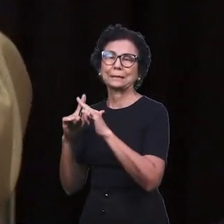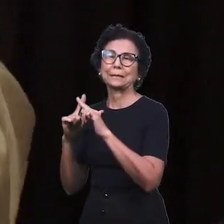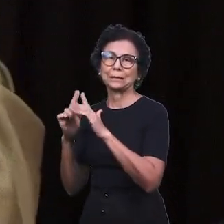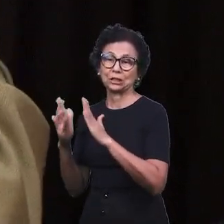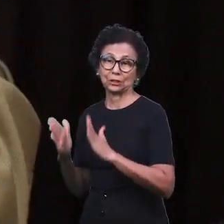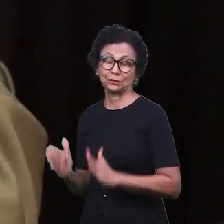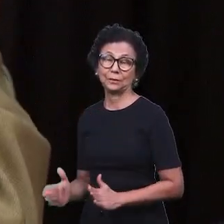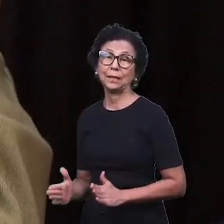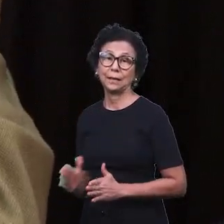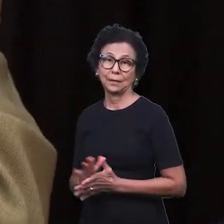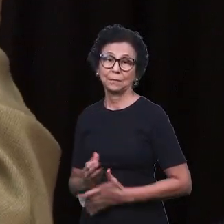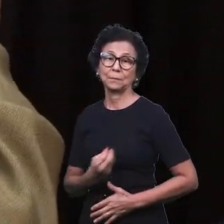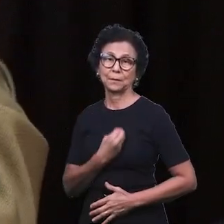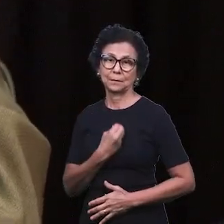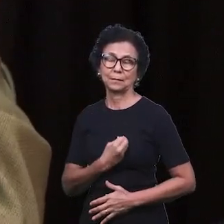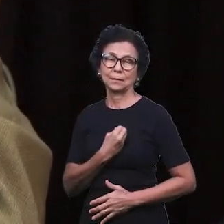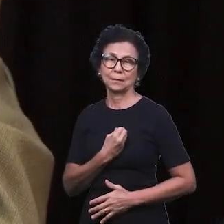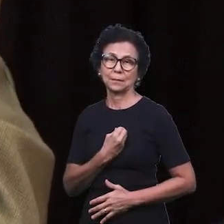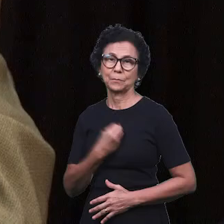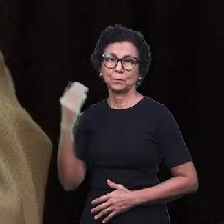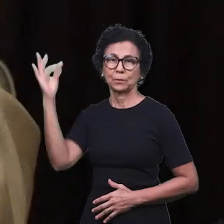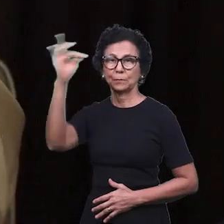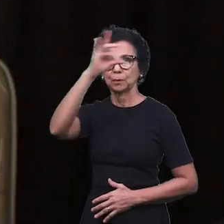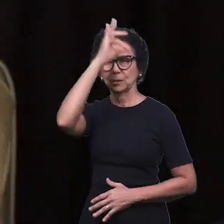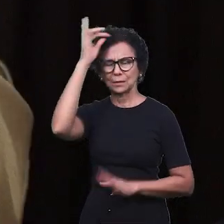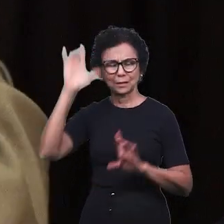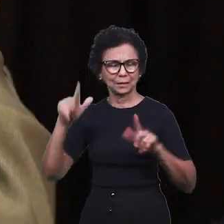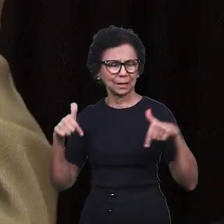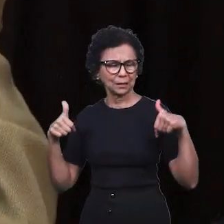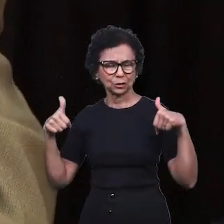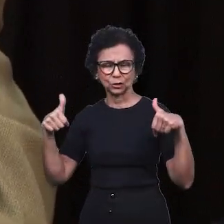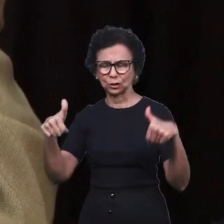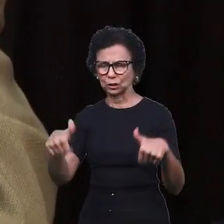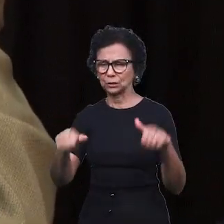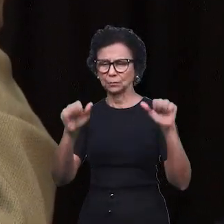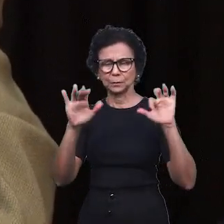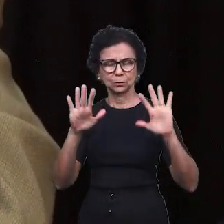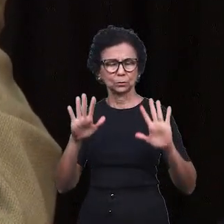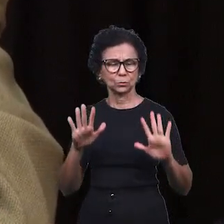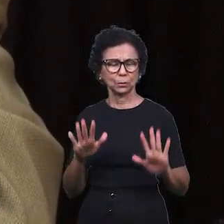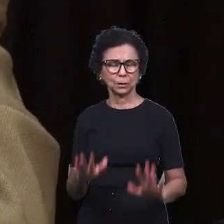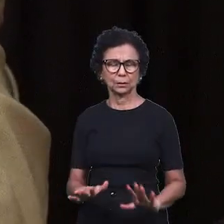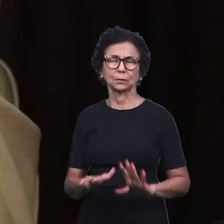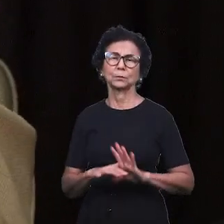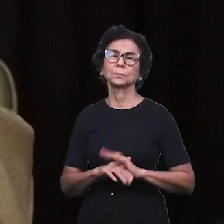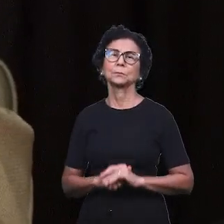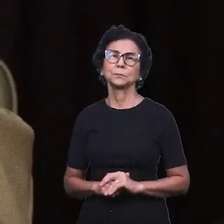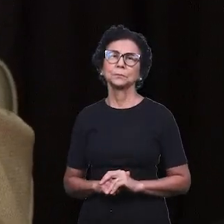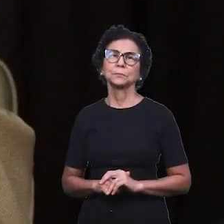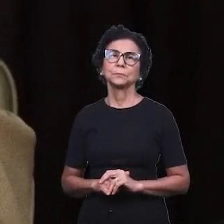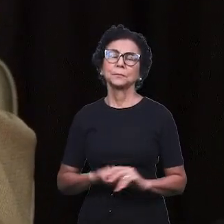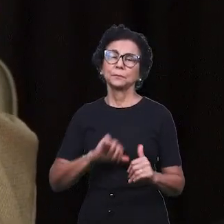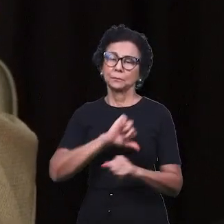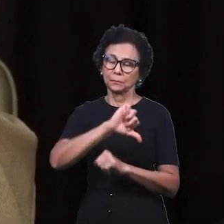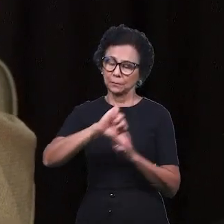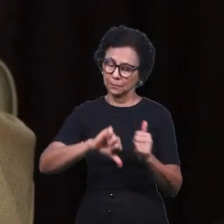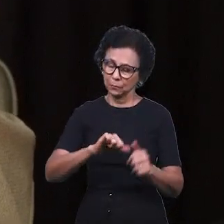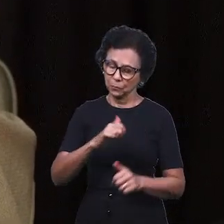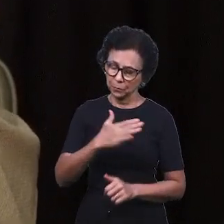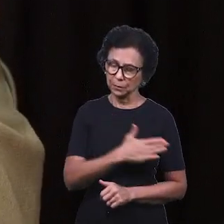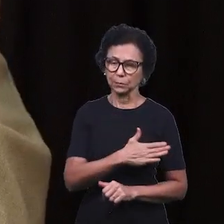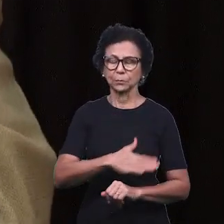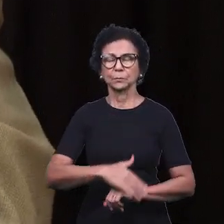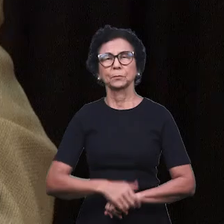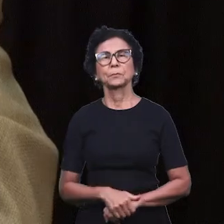as ações do Espírito Santo, renovando em nós essa alegria do batismo com o Espírito Santo. Glória a Deus. Eu quero lembrar uma coisa